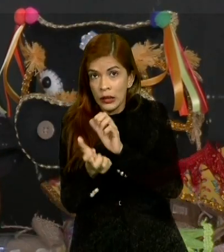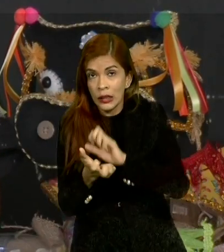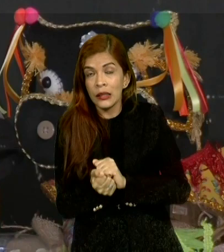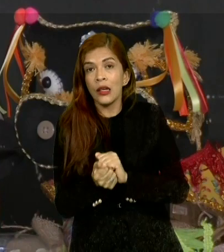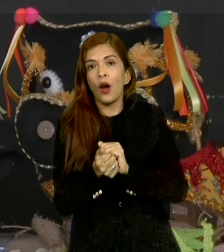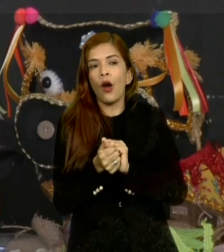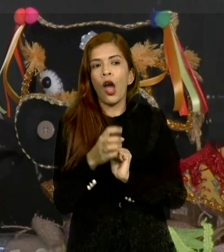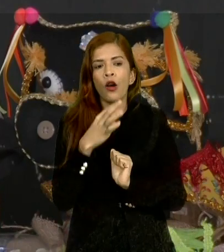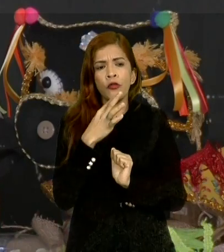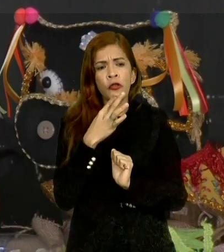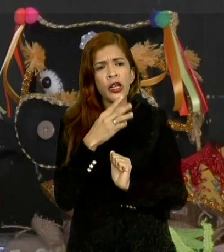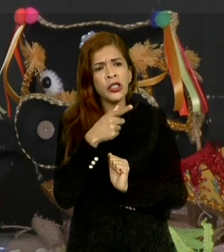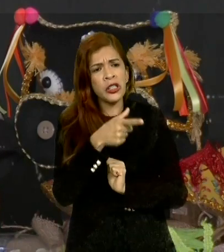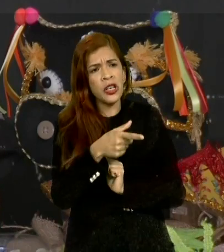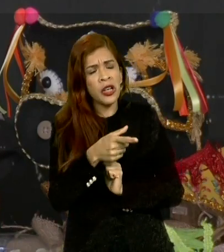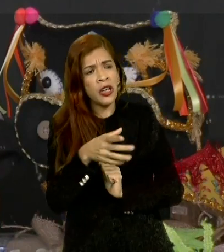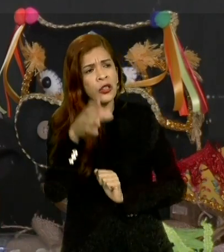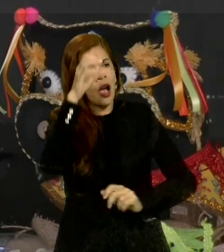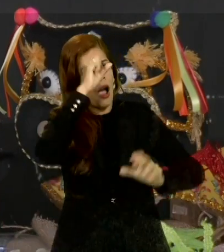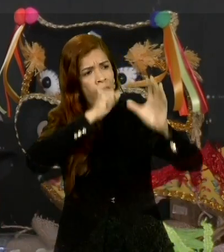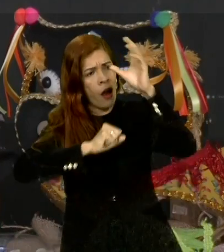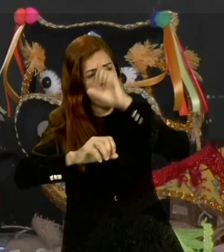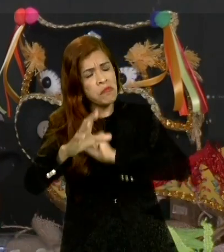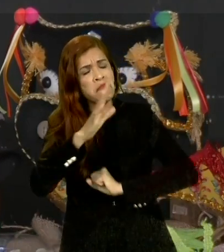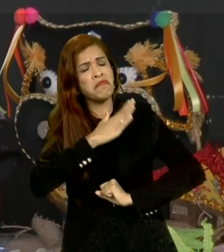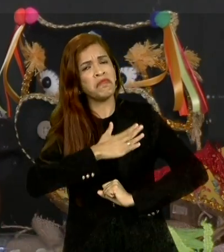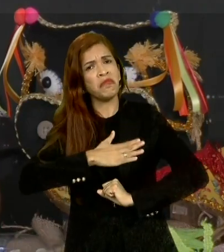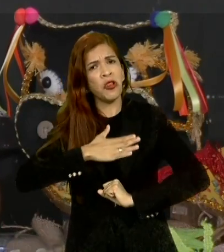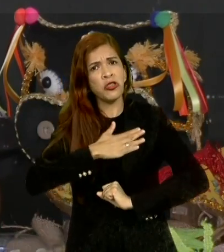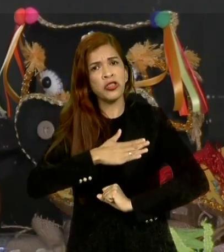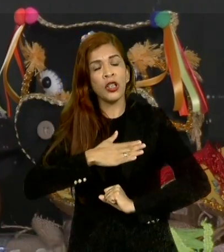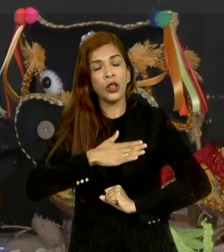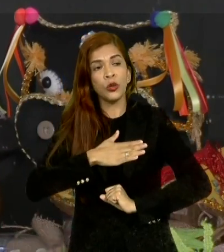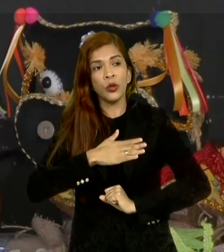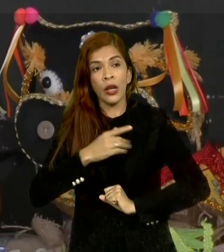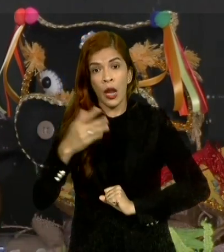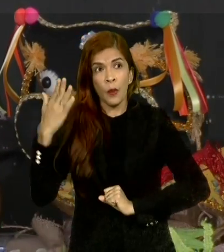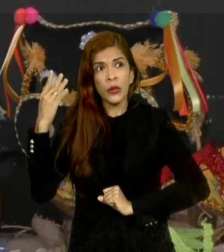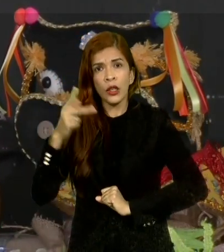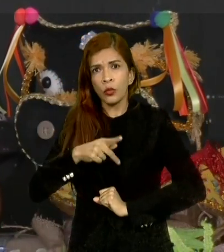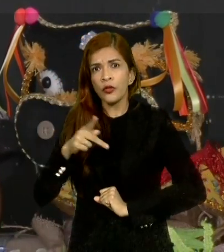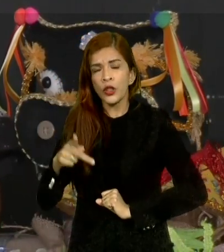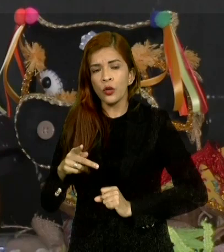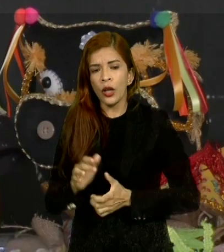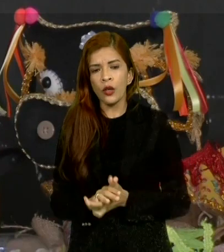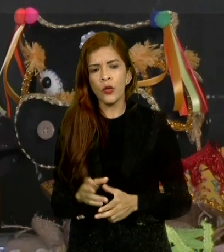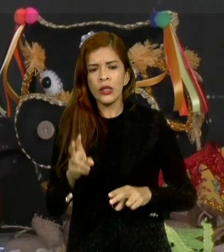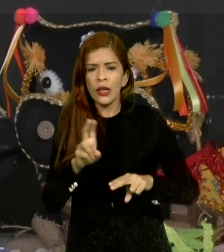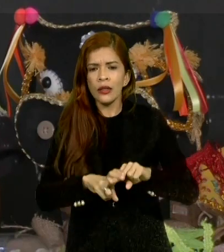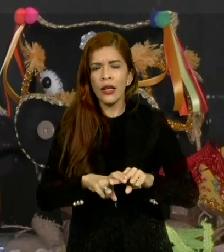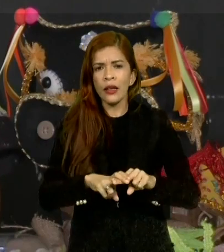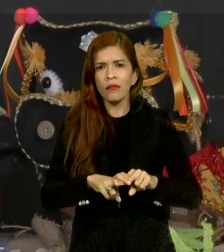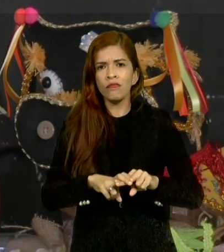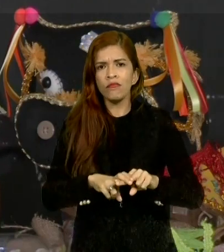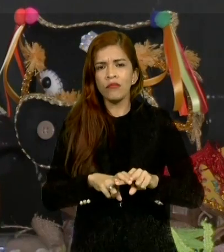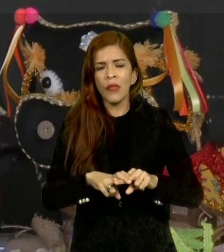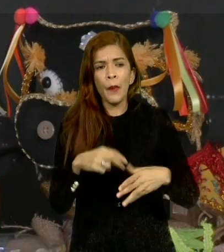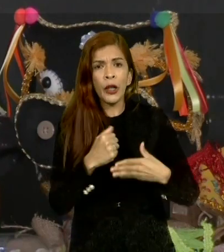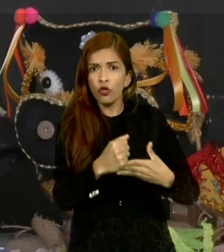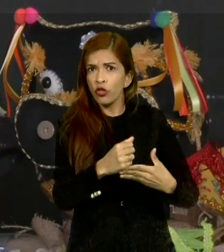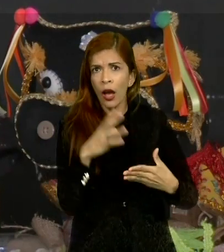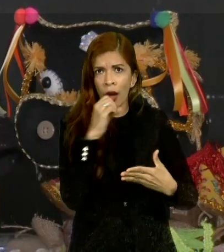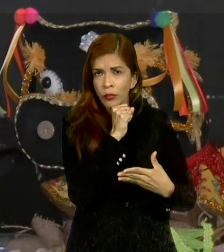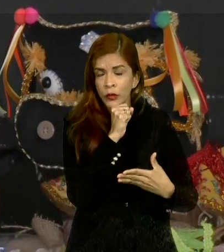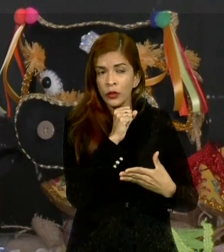começando a ver ele trabalhar, aprendendo, gostando, eu era professora. Aí comecei a sentar para fazer aquela ajuda rápida. Depois